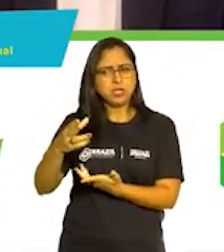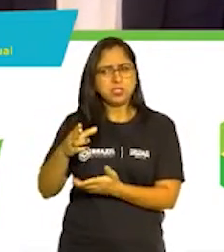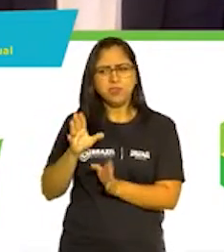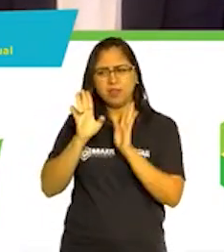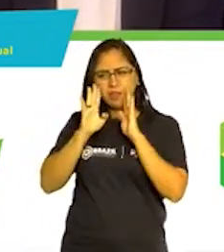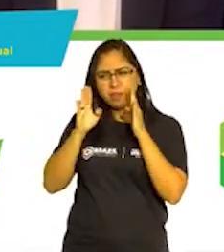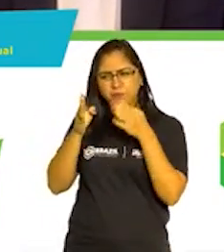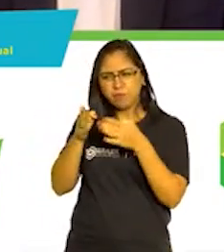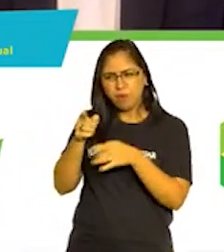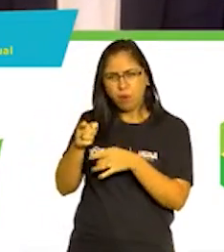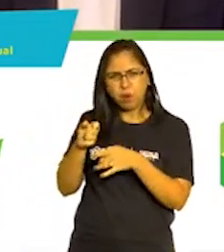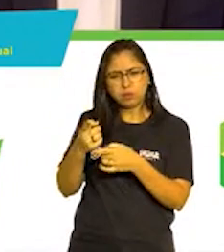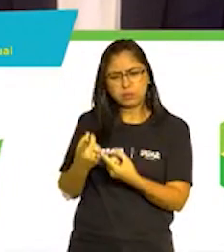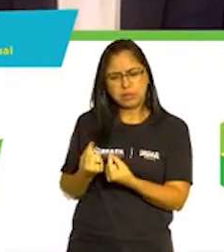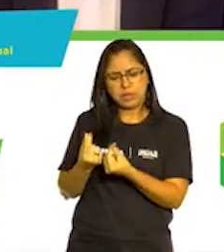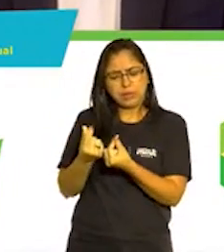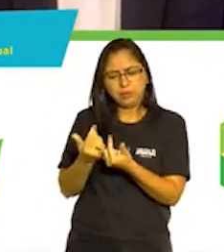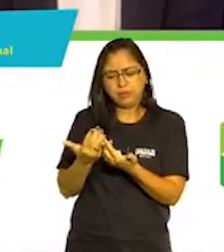vou conseguir